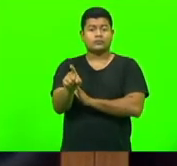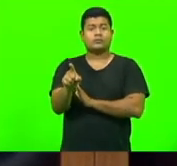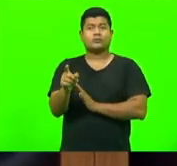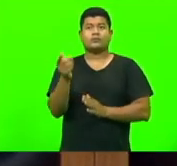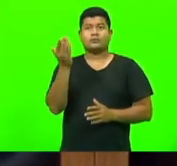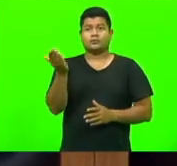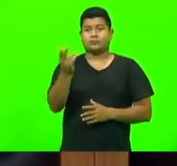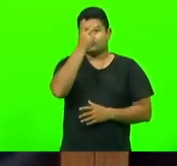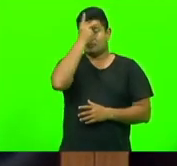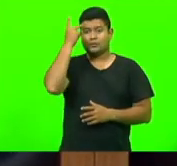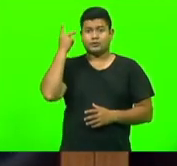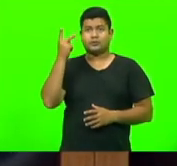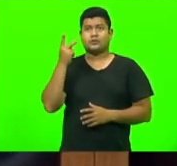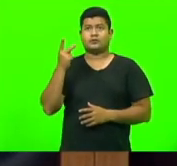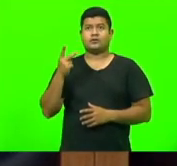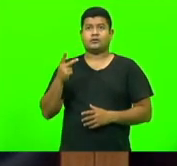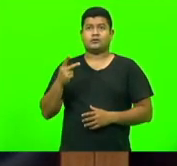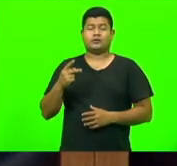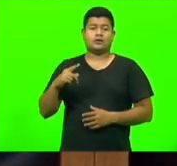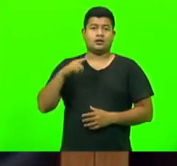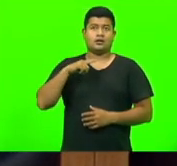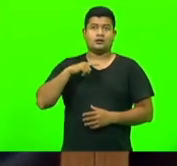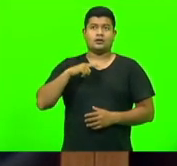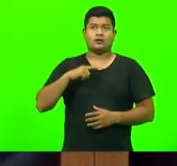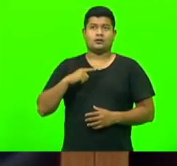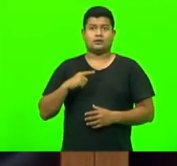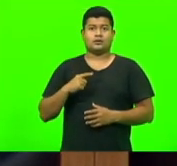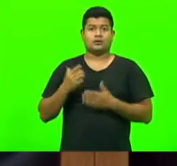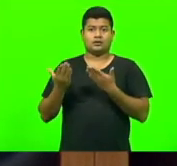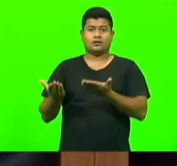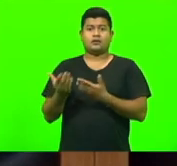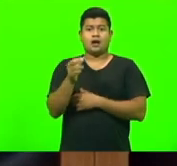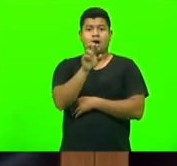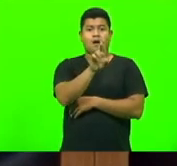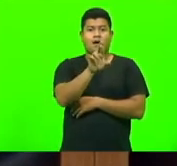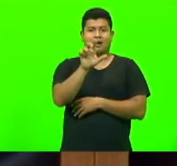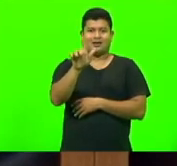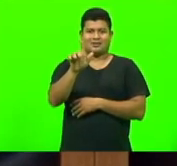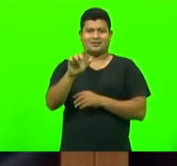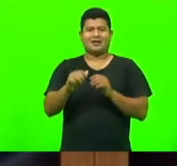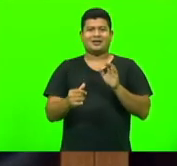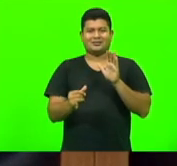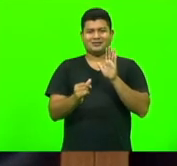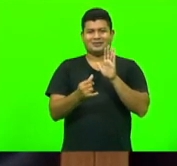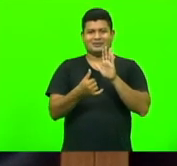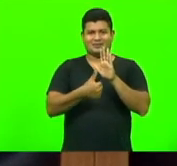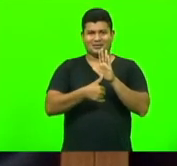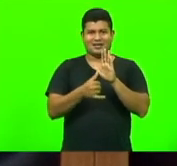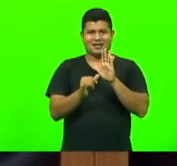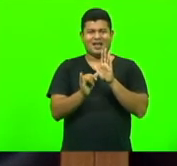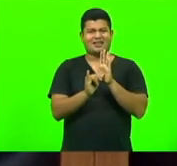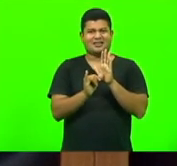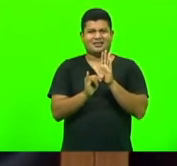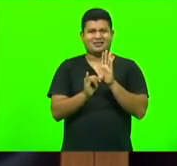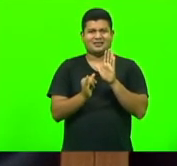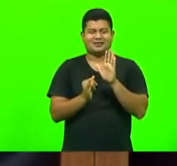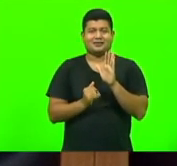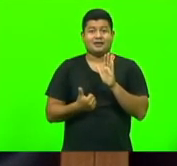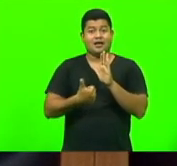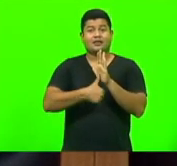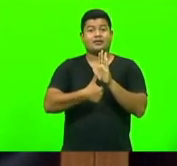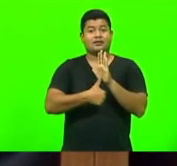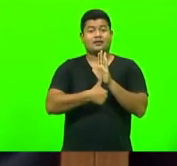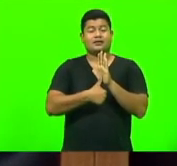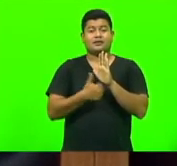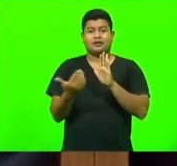pessoa, quando anda com seu registro, com seu RG, ele é obrigado a andar? Não é obrigado, mas ele anda com